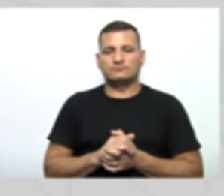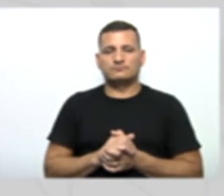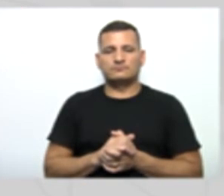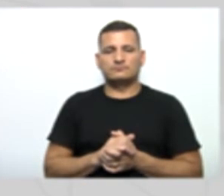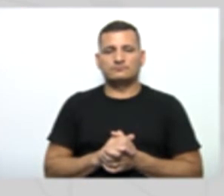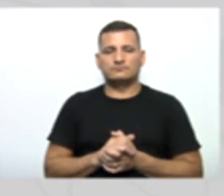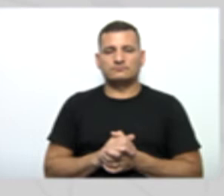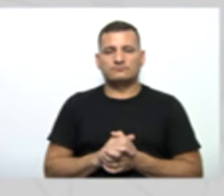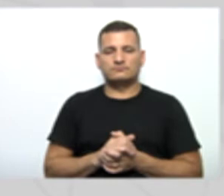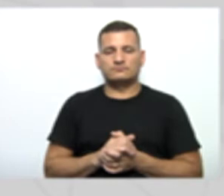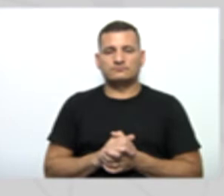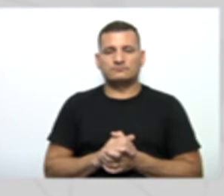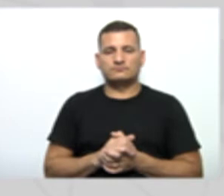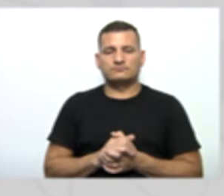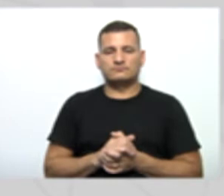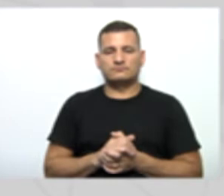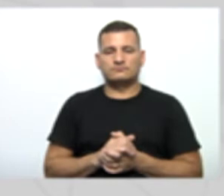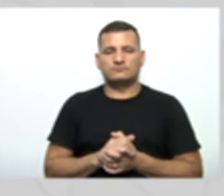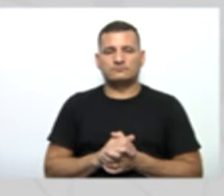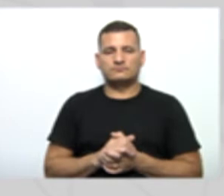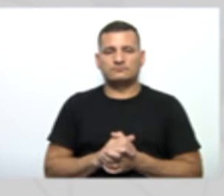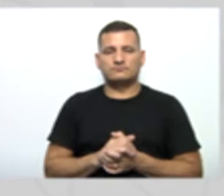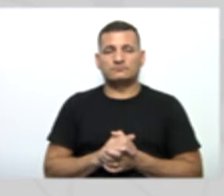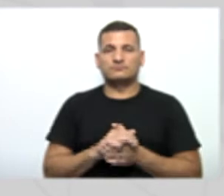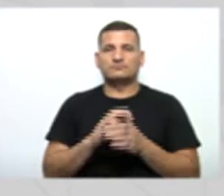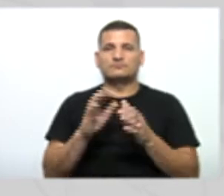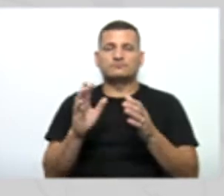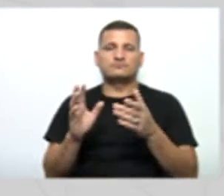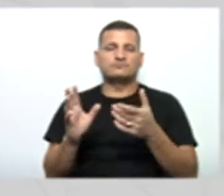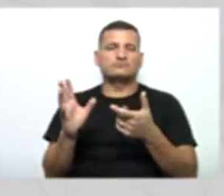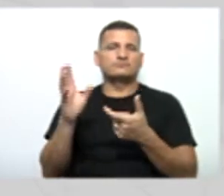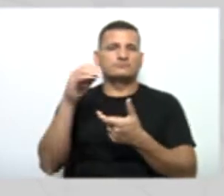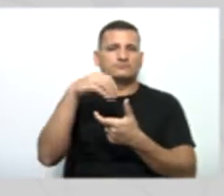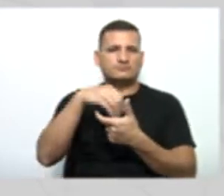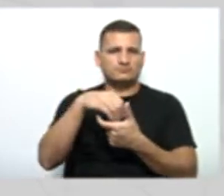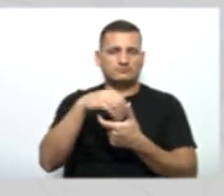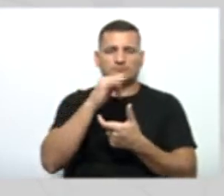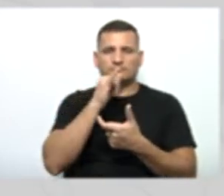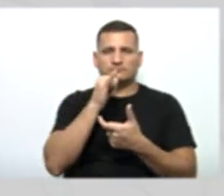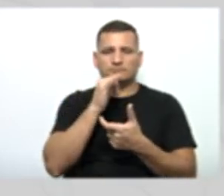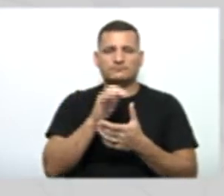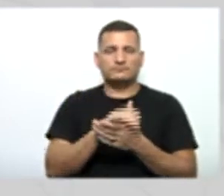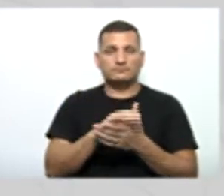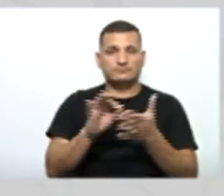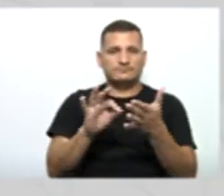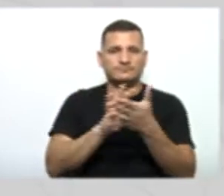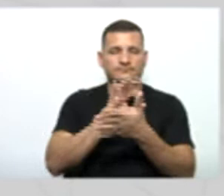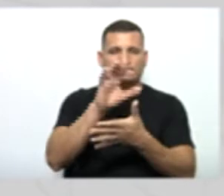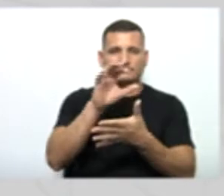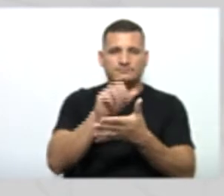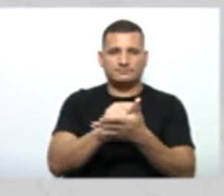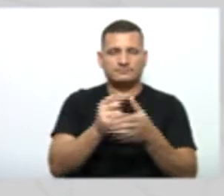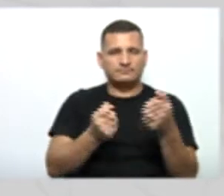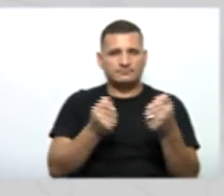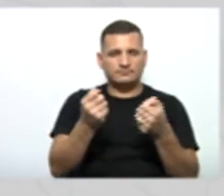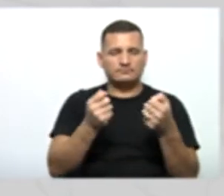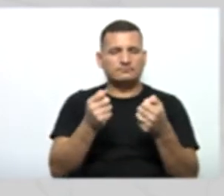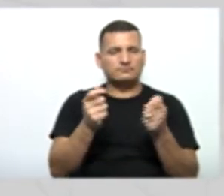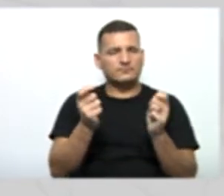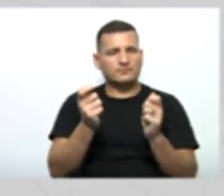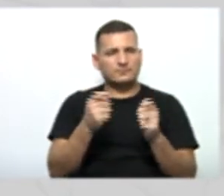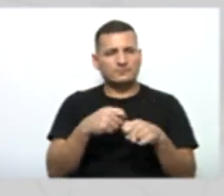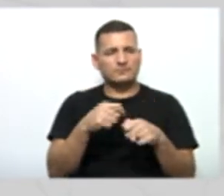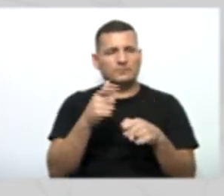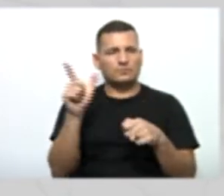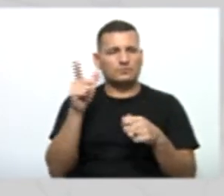ó. Ó, inclusão, vocês acham, né, teria, dentro do cadastrar veículo, teria a possibilidade de eu criar